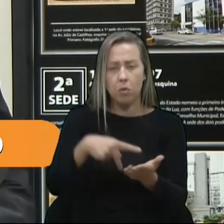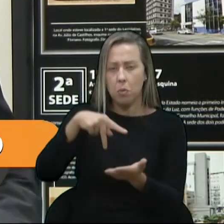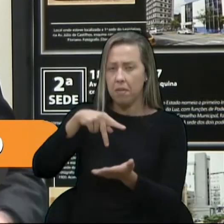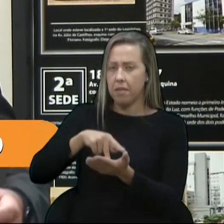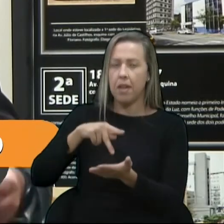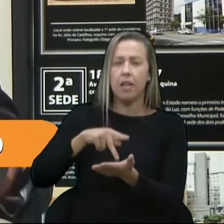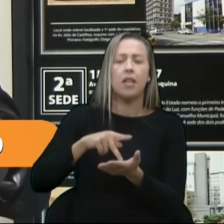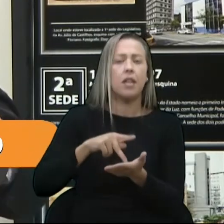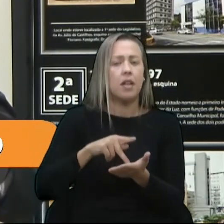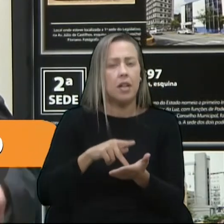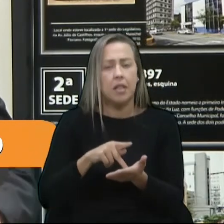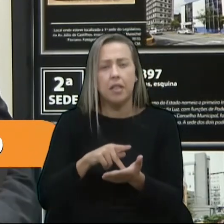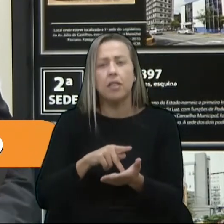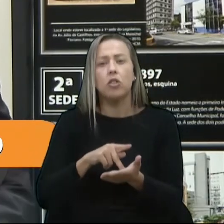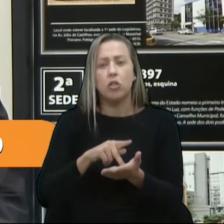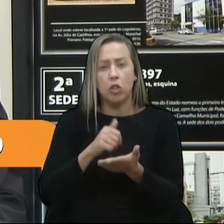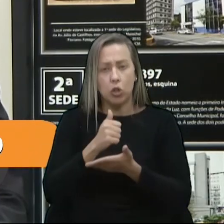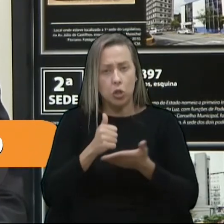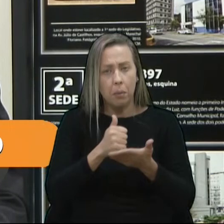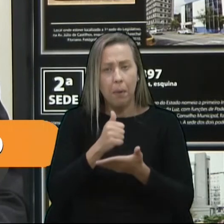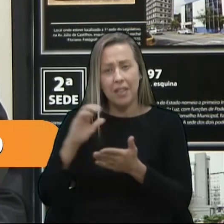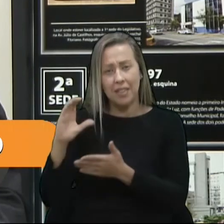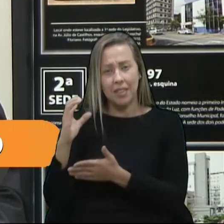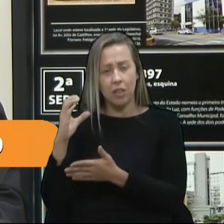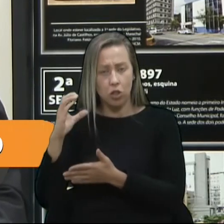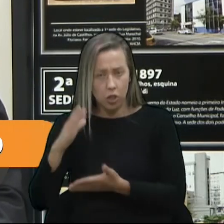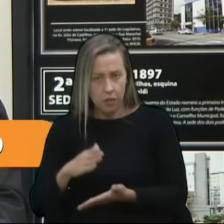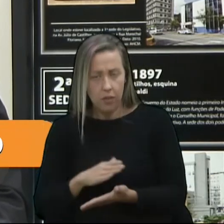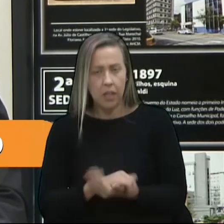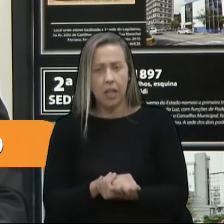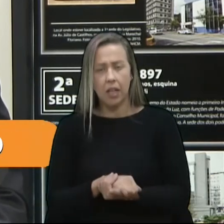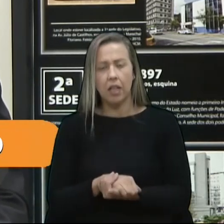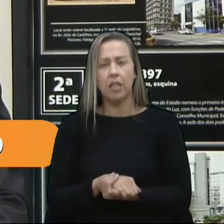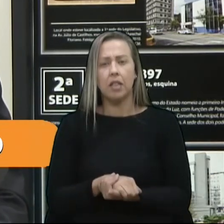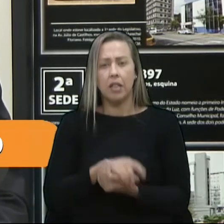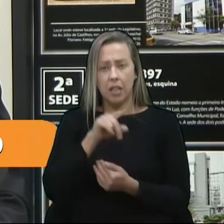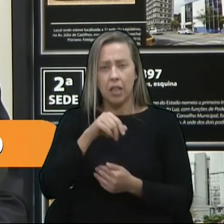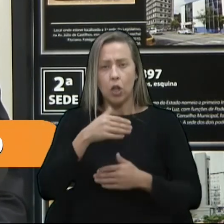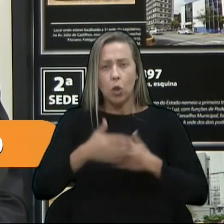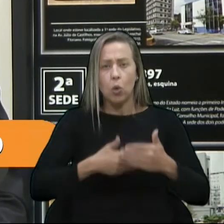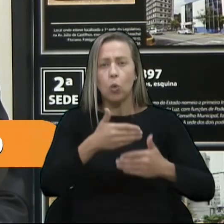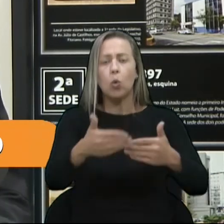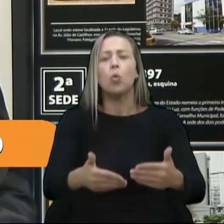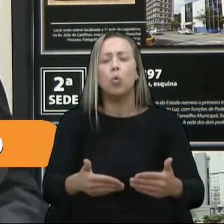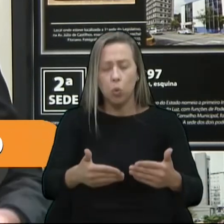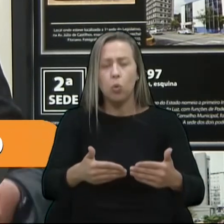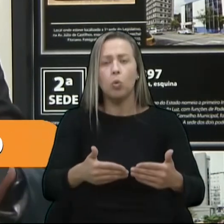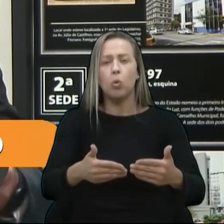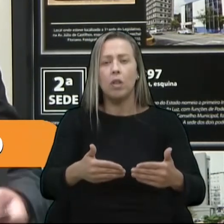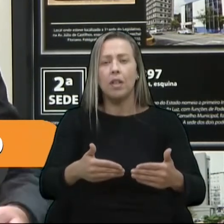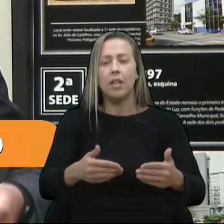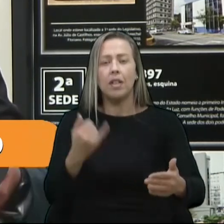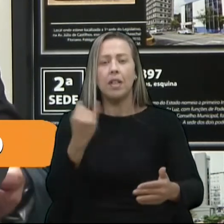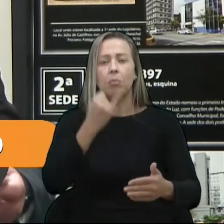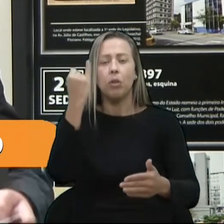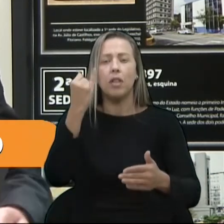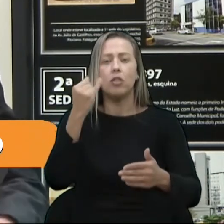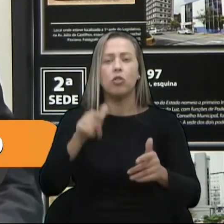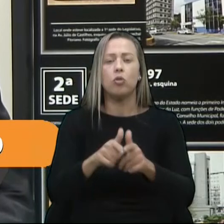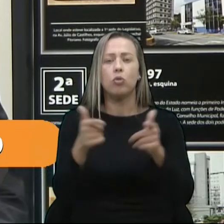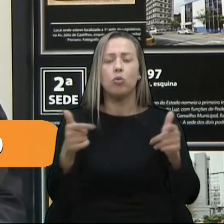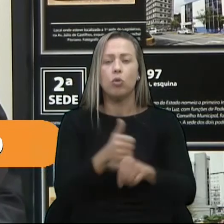verdade, de base científica, ou seja, os fundamentos clássicos do jornalismo cada vez